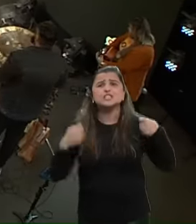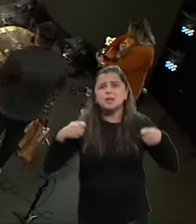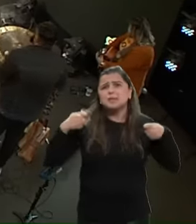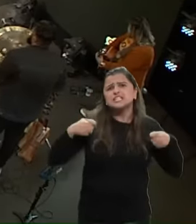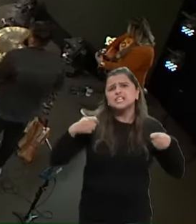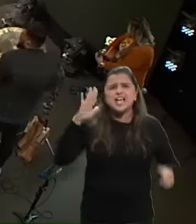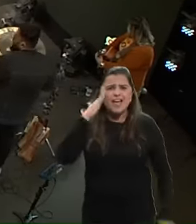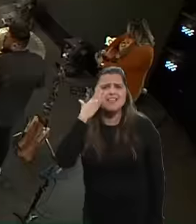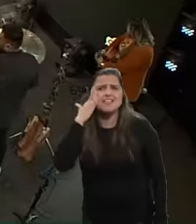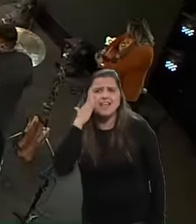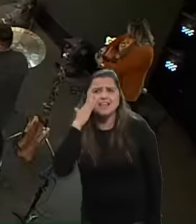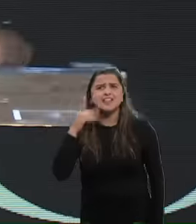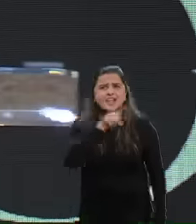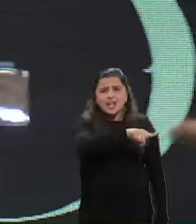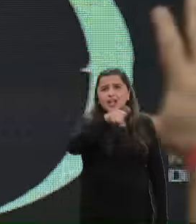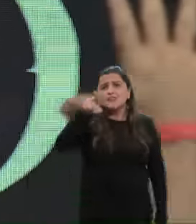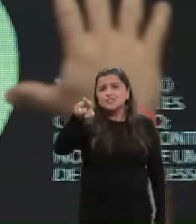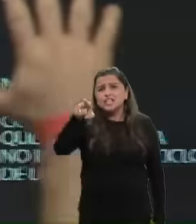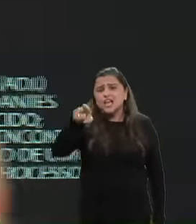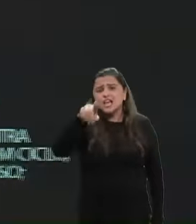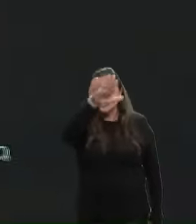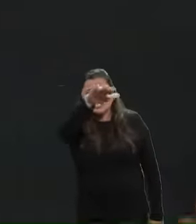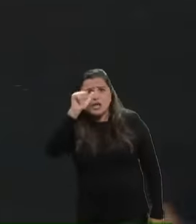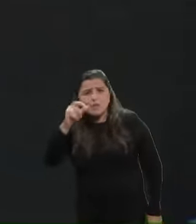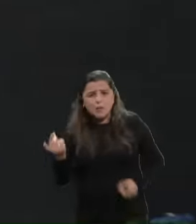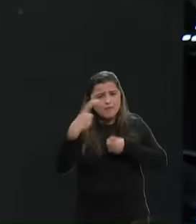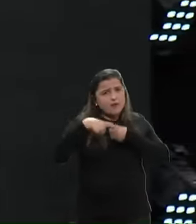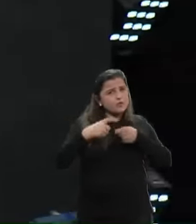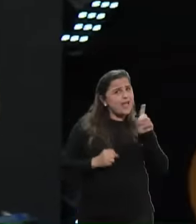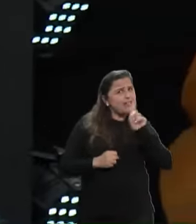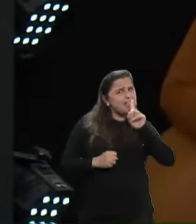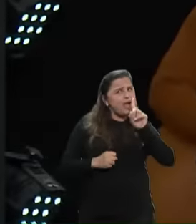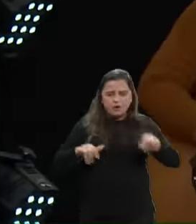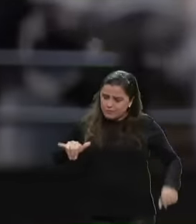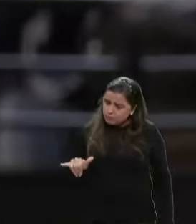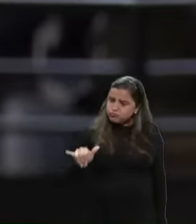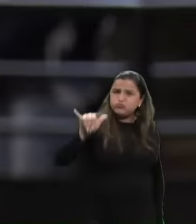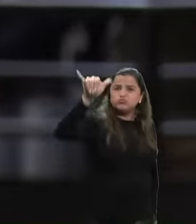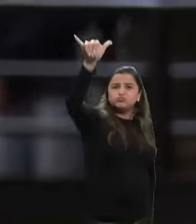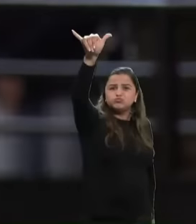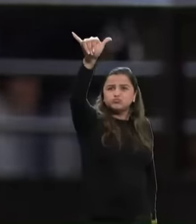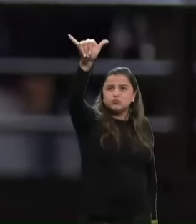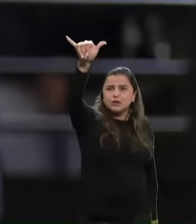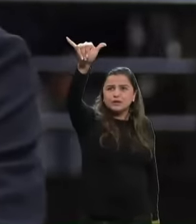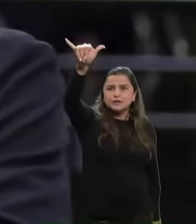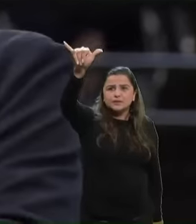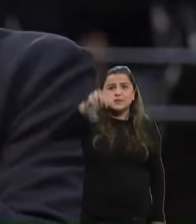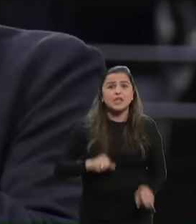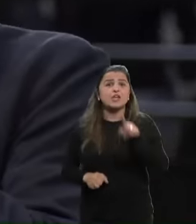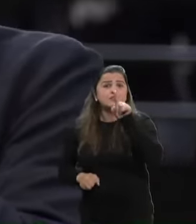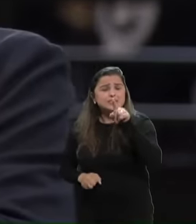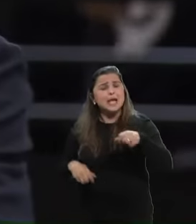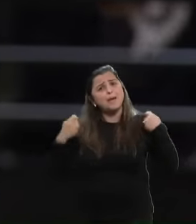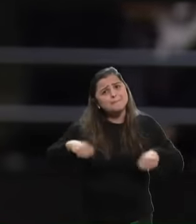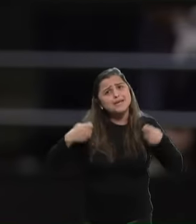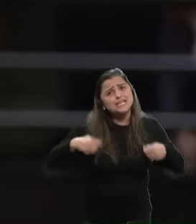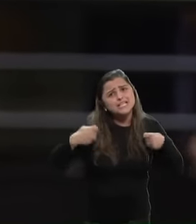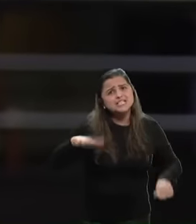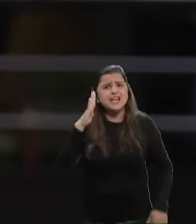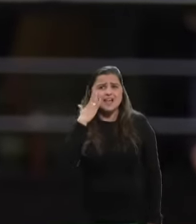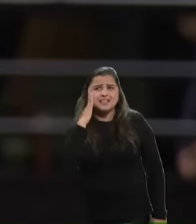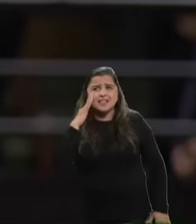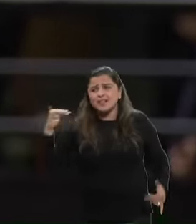cá. Deus não te chamou para recuar. Deus te chamou para decolar. Por el amor de Deus, profetiza para três